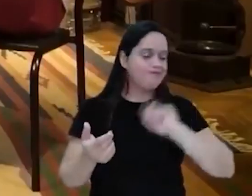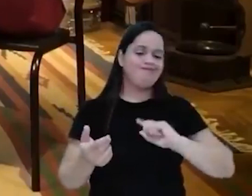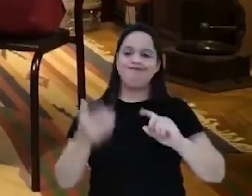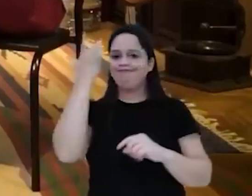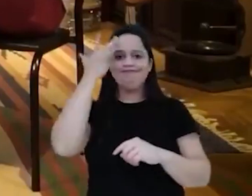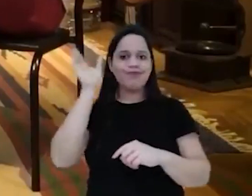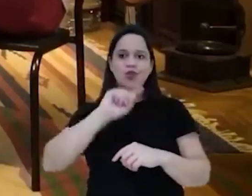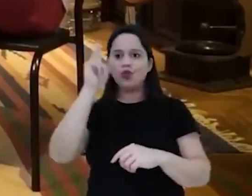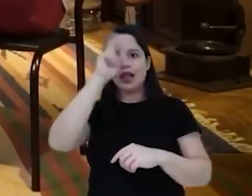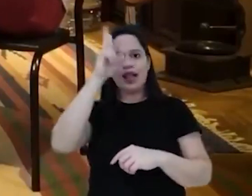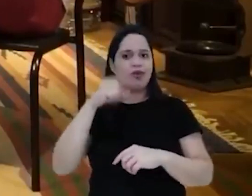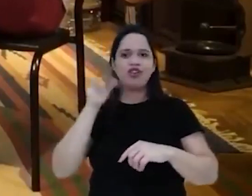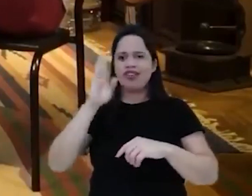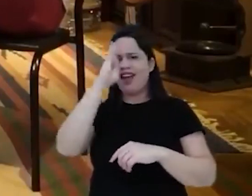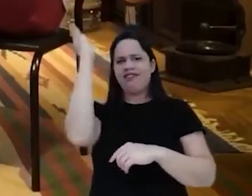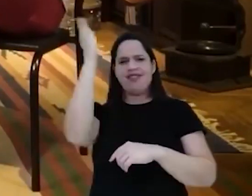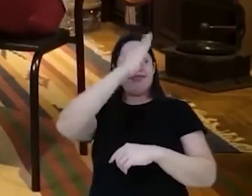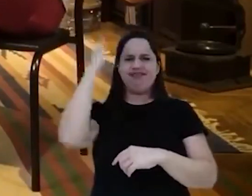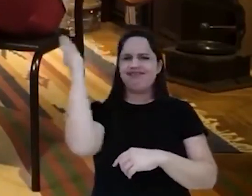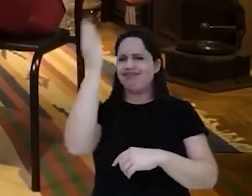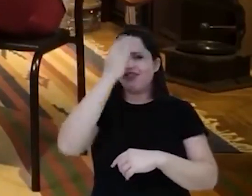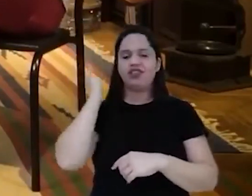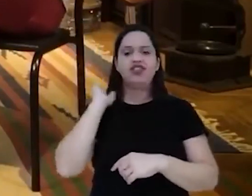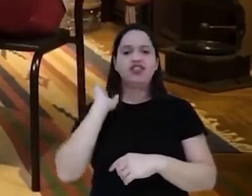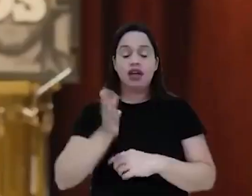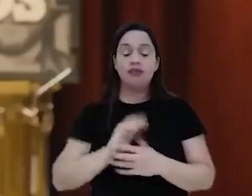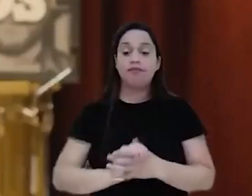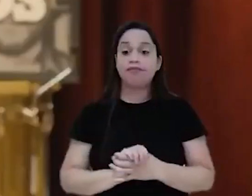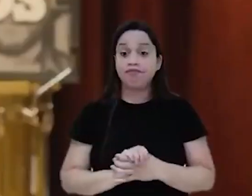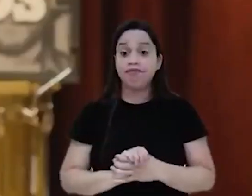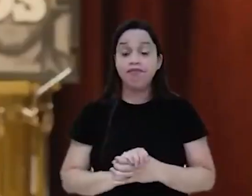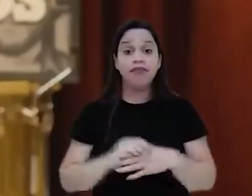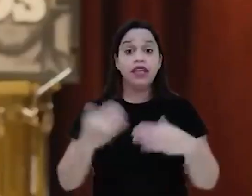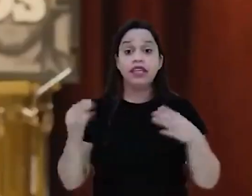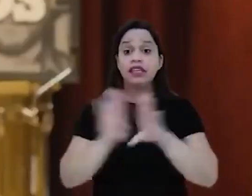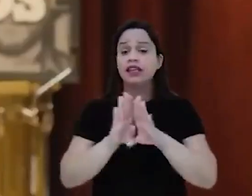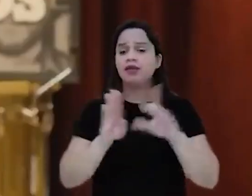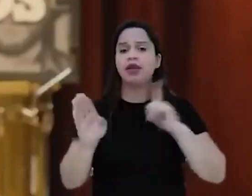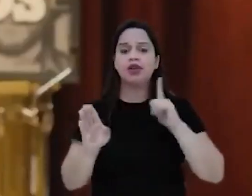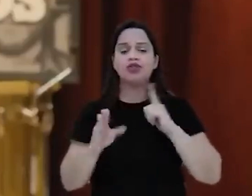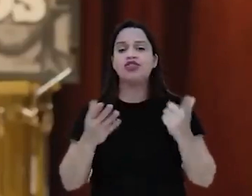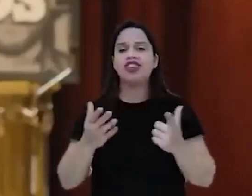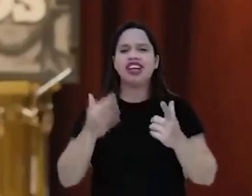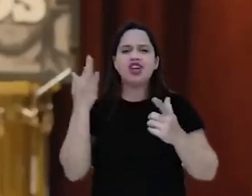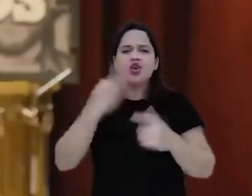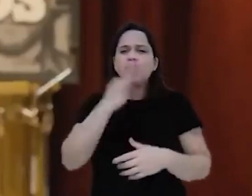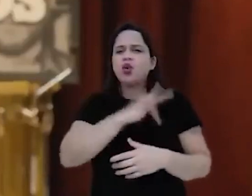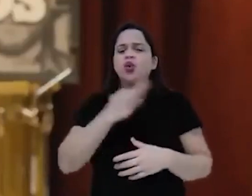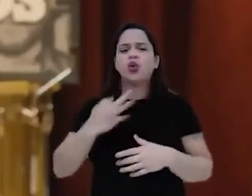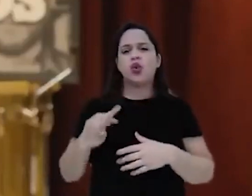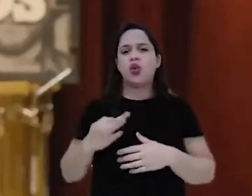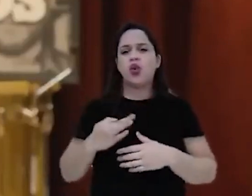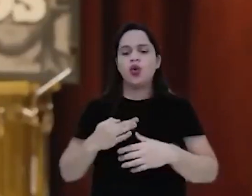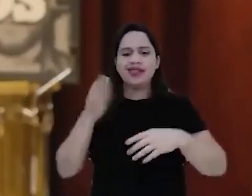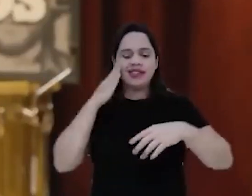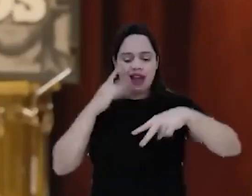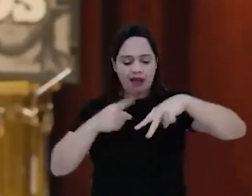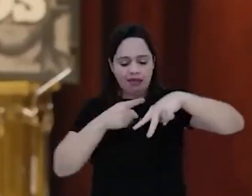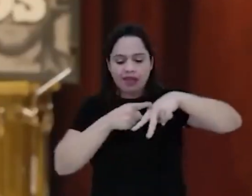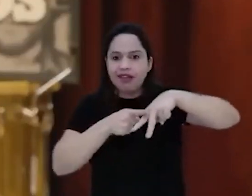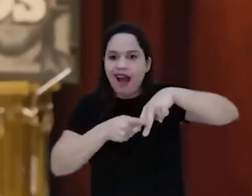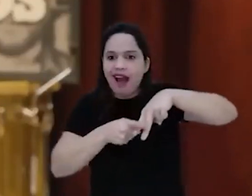nós já tava delirando Ah e assim cara é eu tinha muita dor muitas dores assim